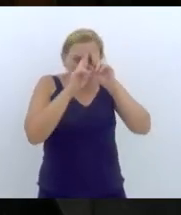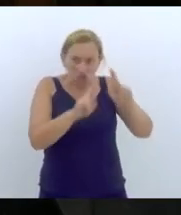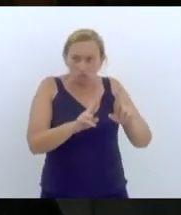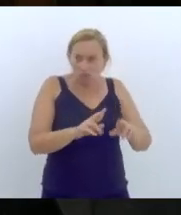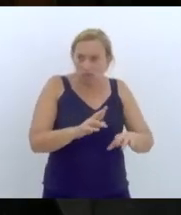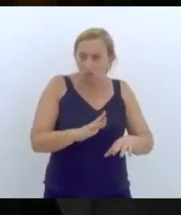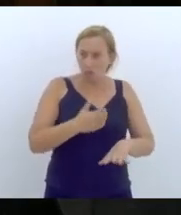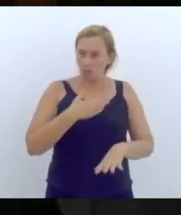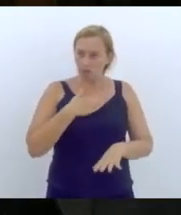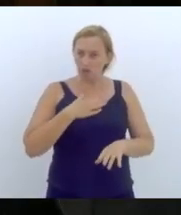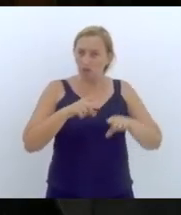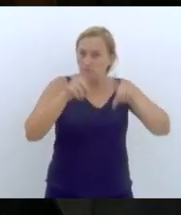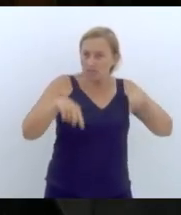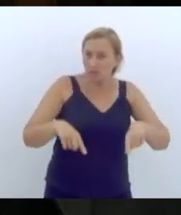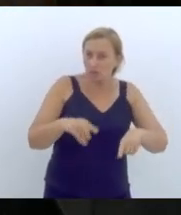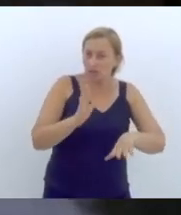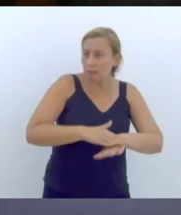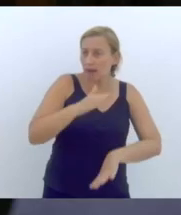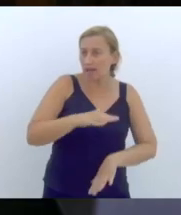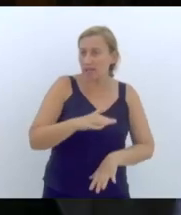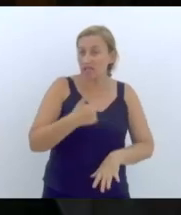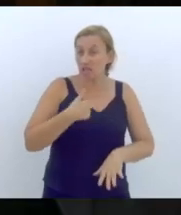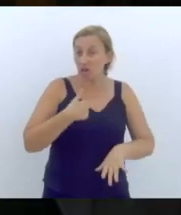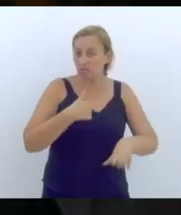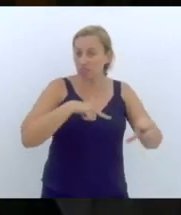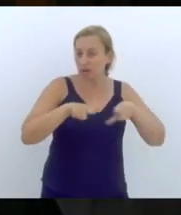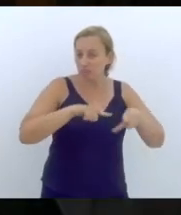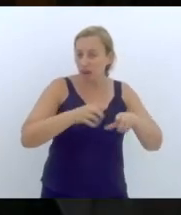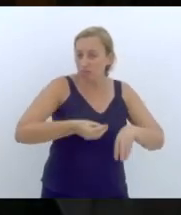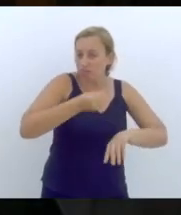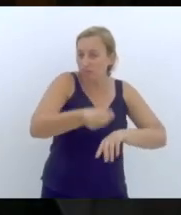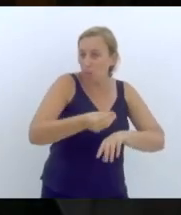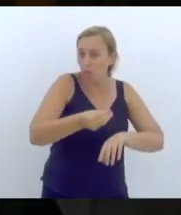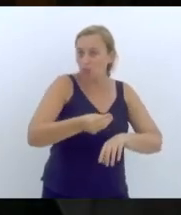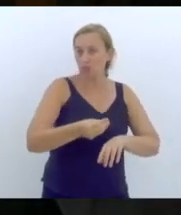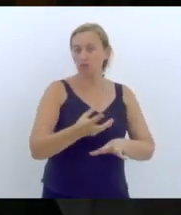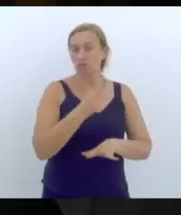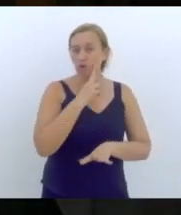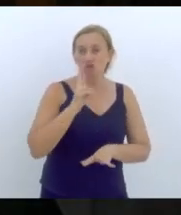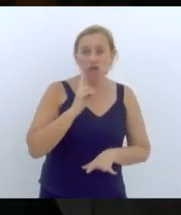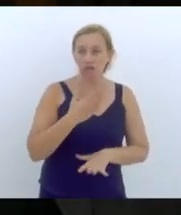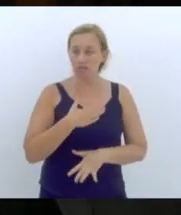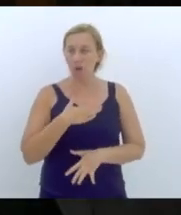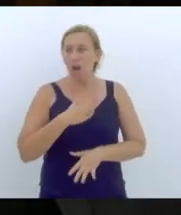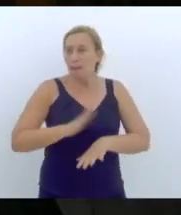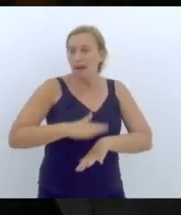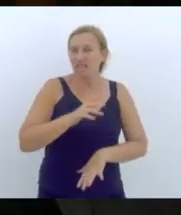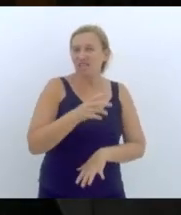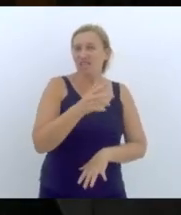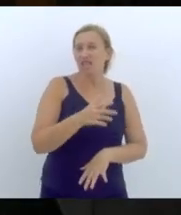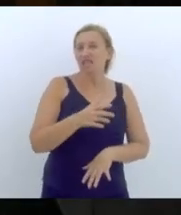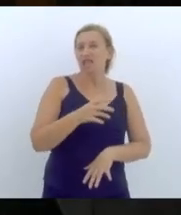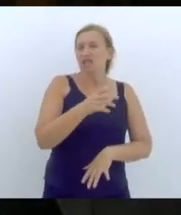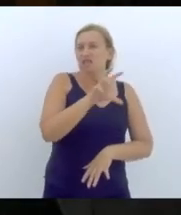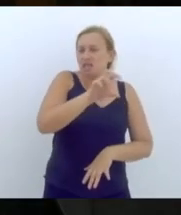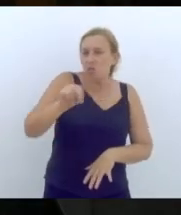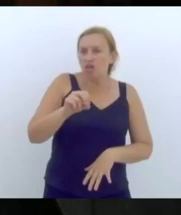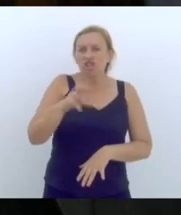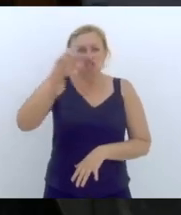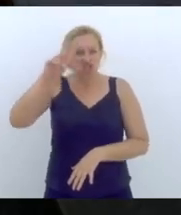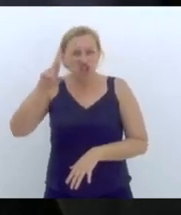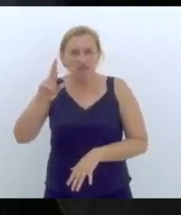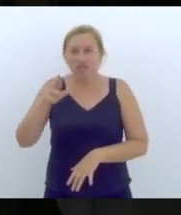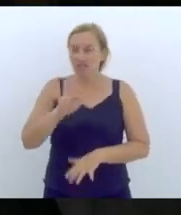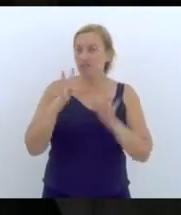50 funcionários que eu emprego diretamente e indiretamente nos meus estabelecimentos. Há mais de 50 chefes de família que levam